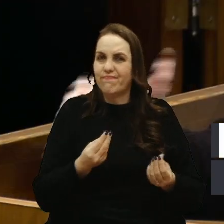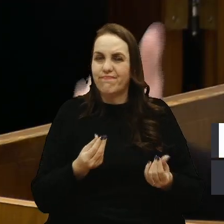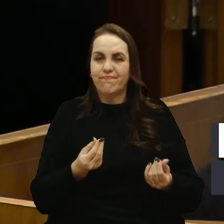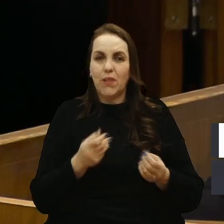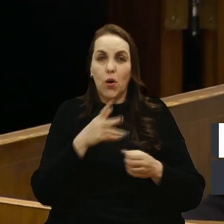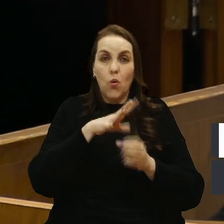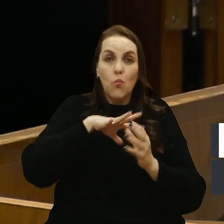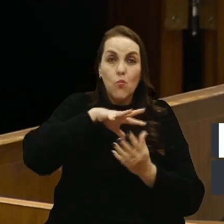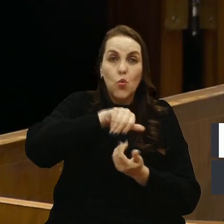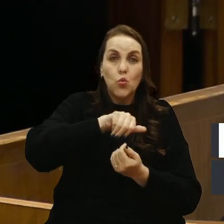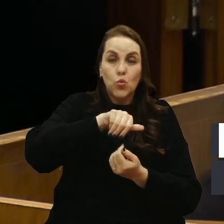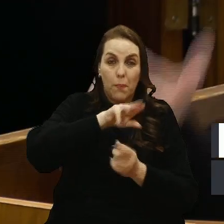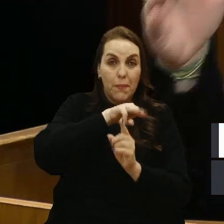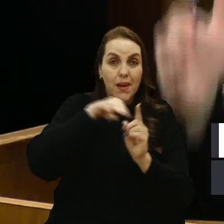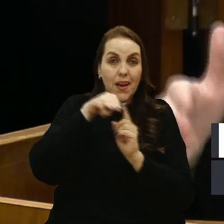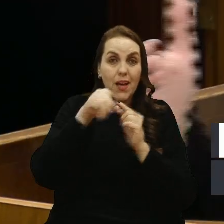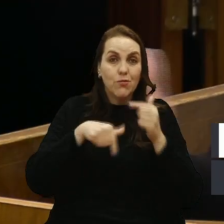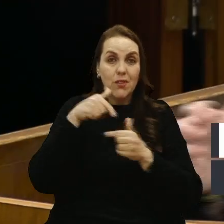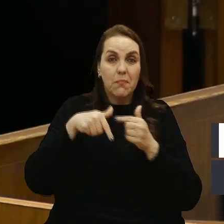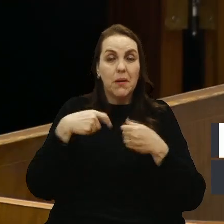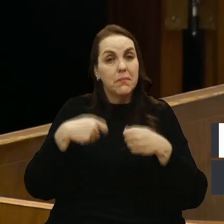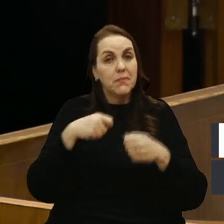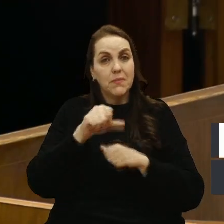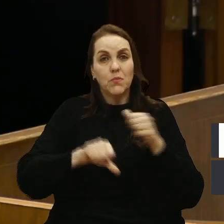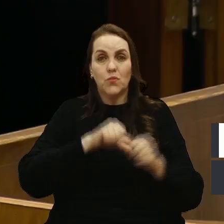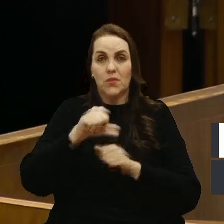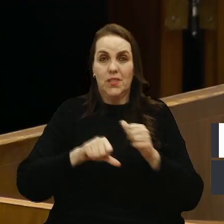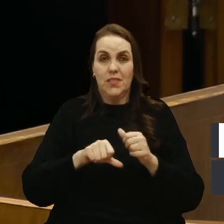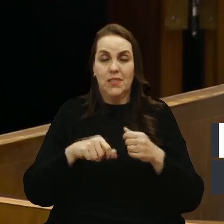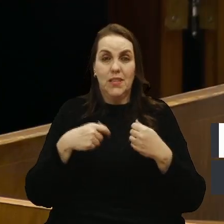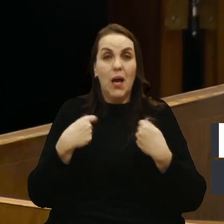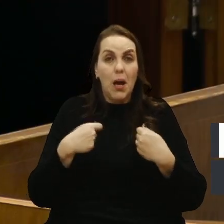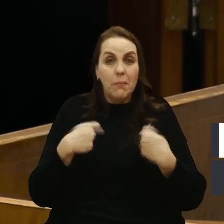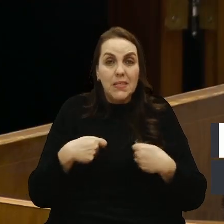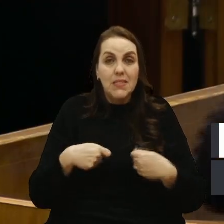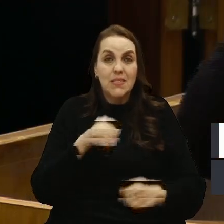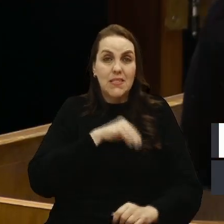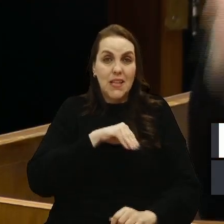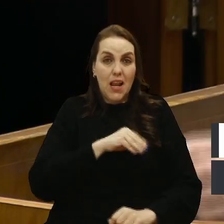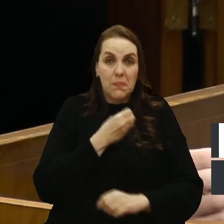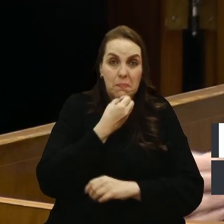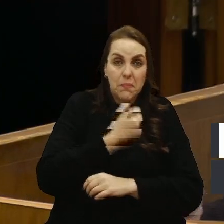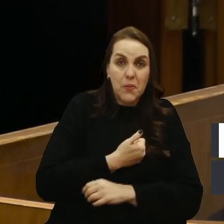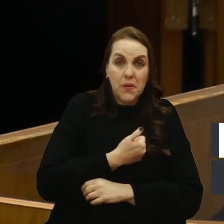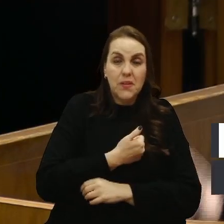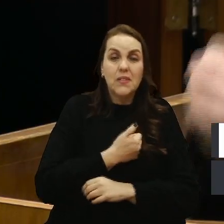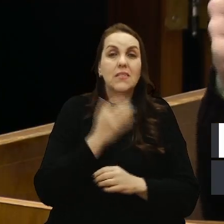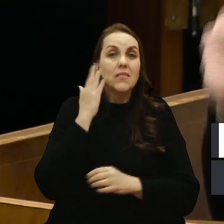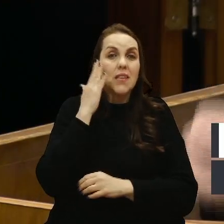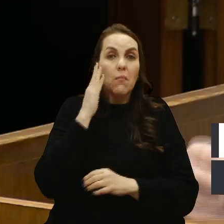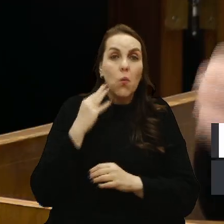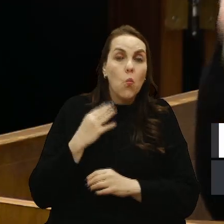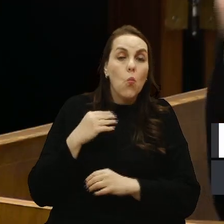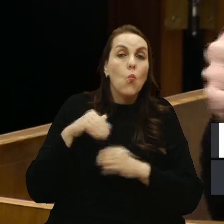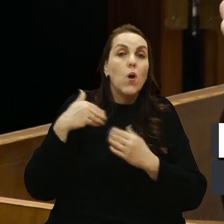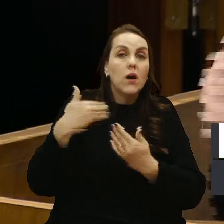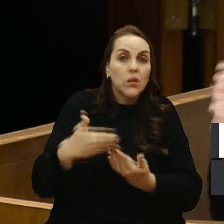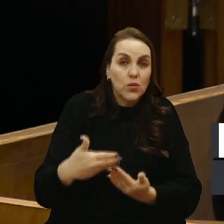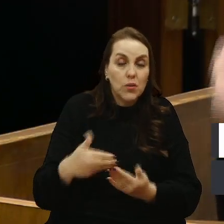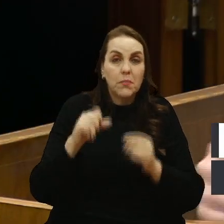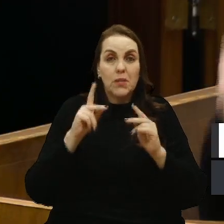trabalho precisa mudar. As pessoas têm que receber salário decente. E sabe quando que as pessoas,